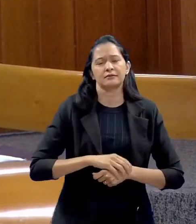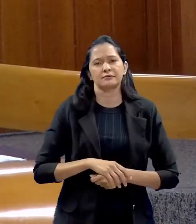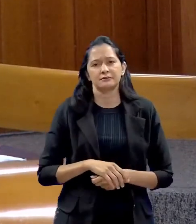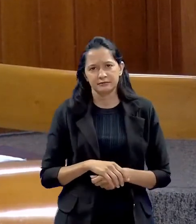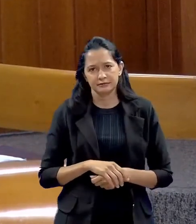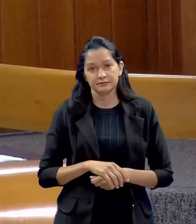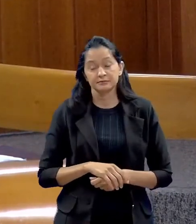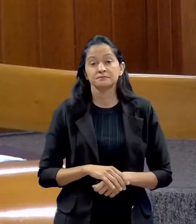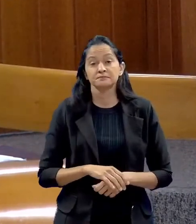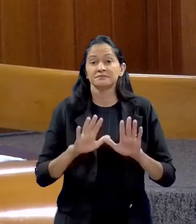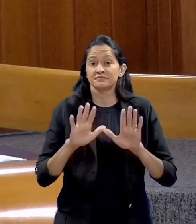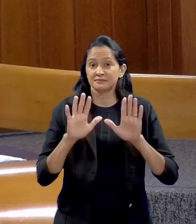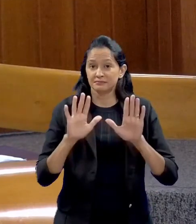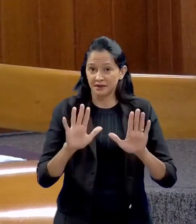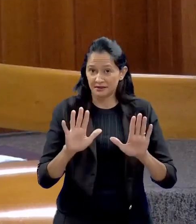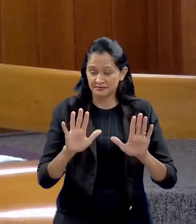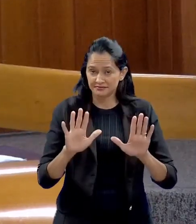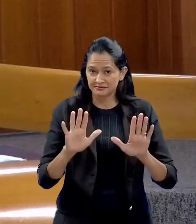Agora,